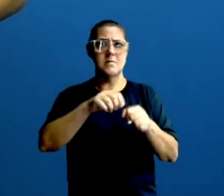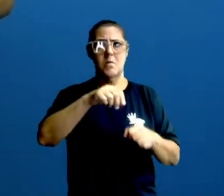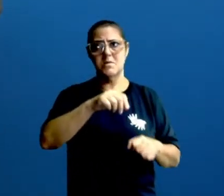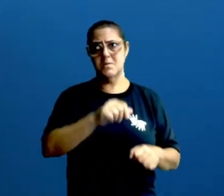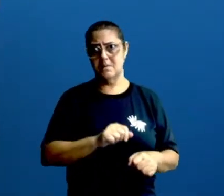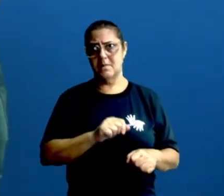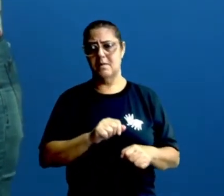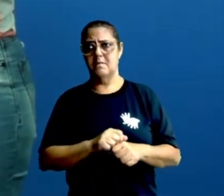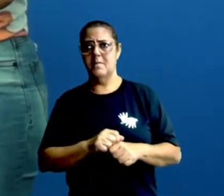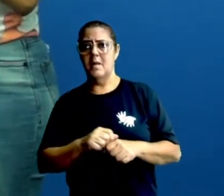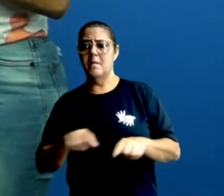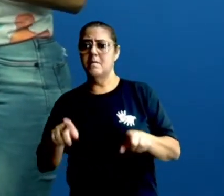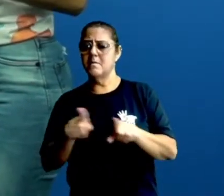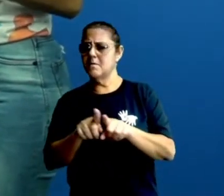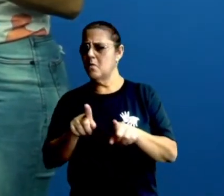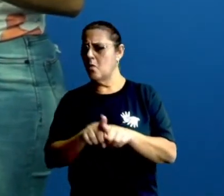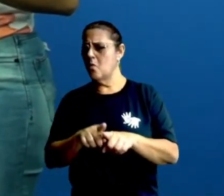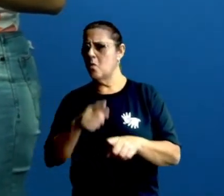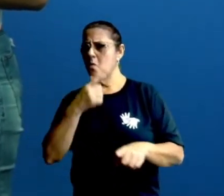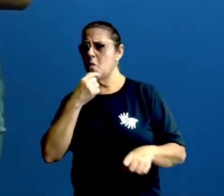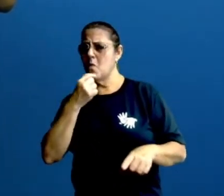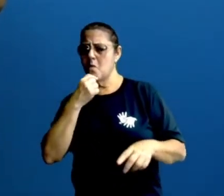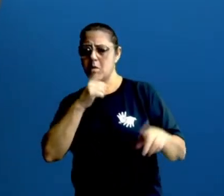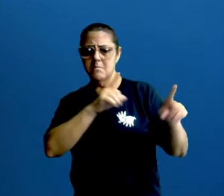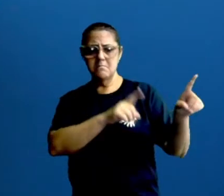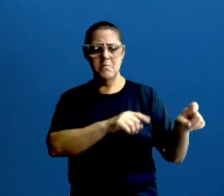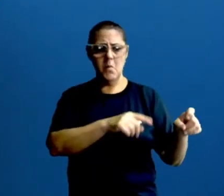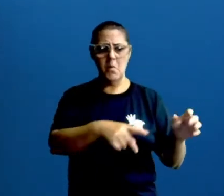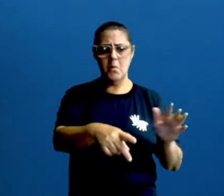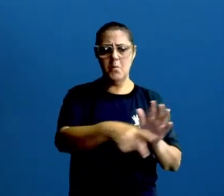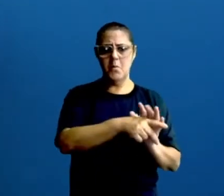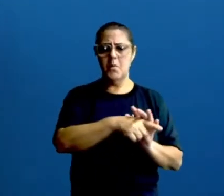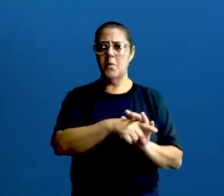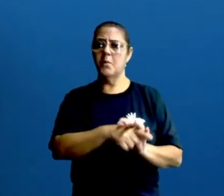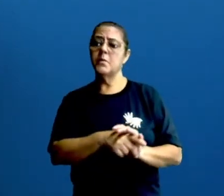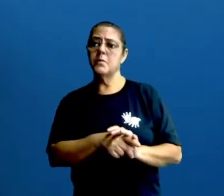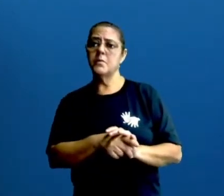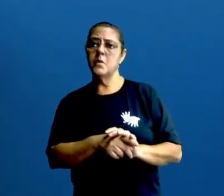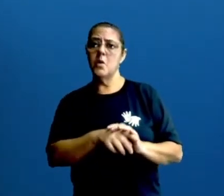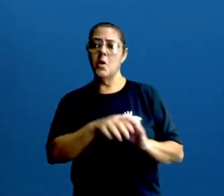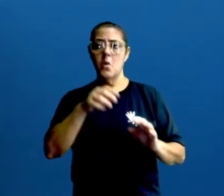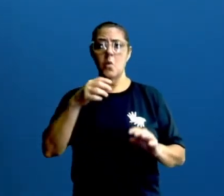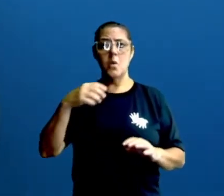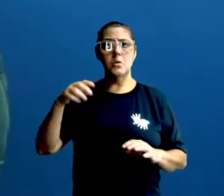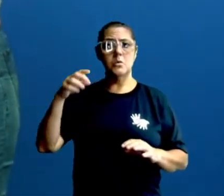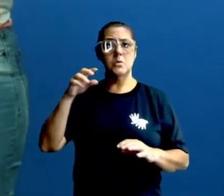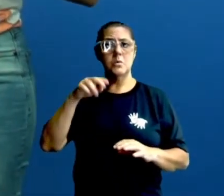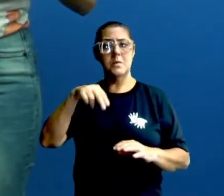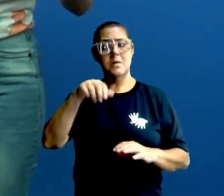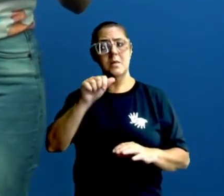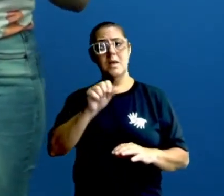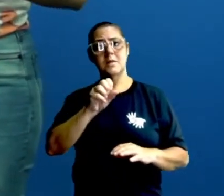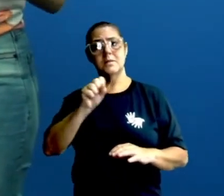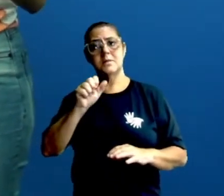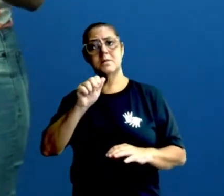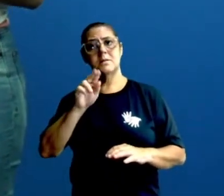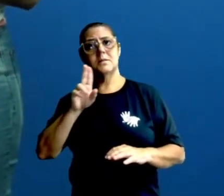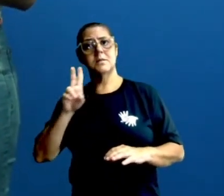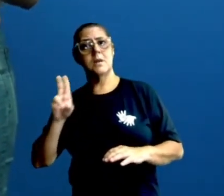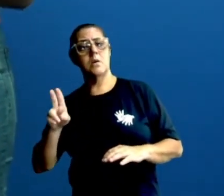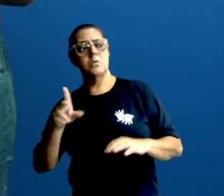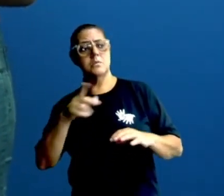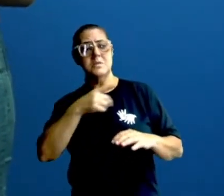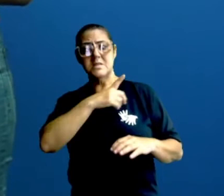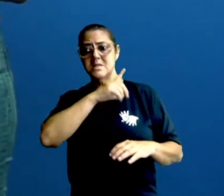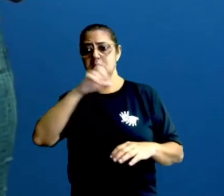insurreição pernambucana é quando os senhores de engenho, assim com a saída do Conde Maurício de Nassau, insatisfeito com as altas